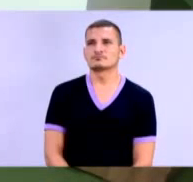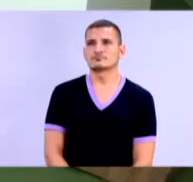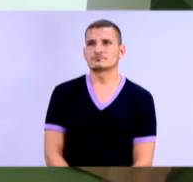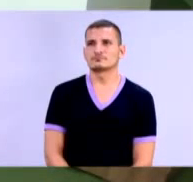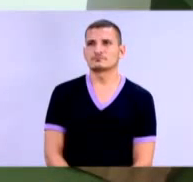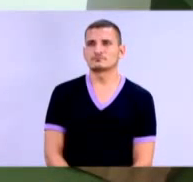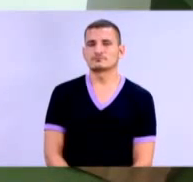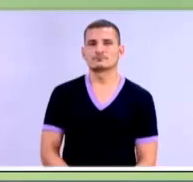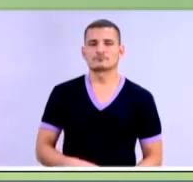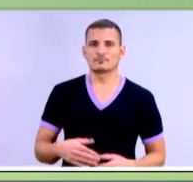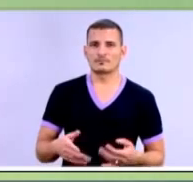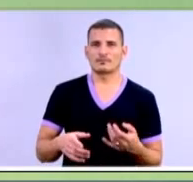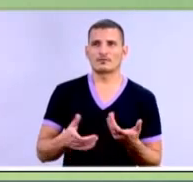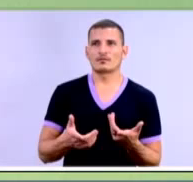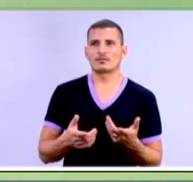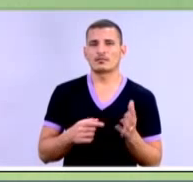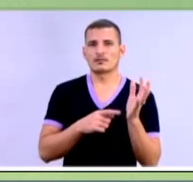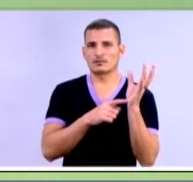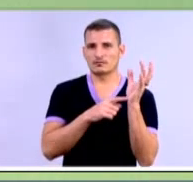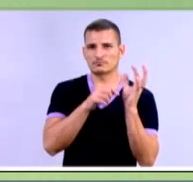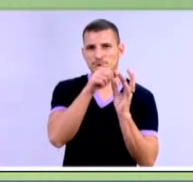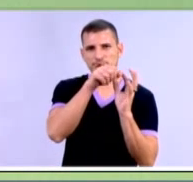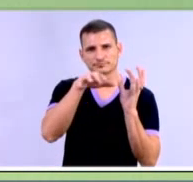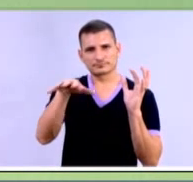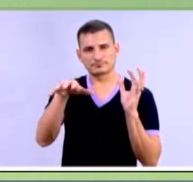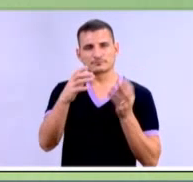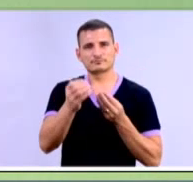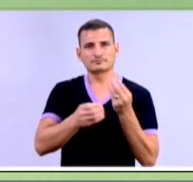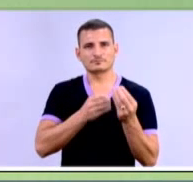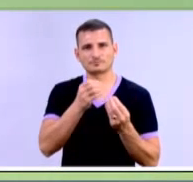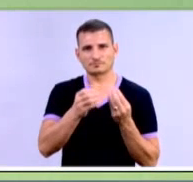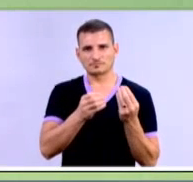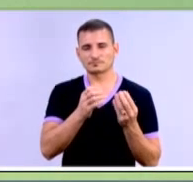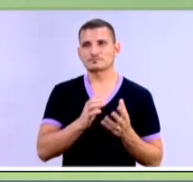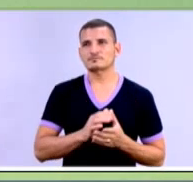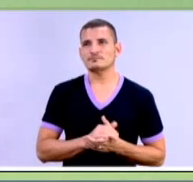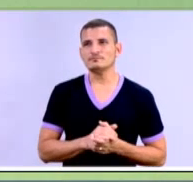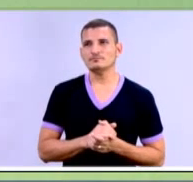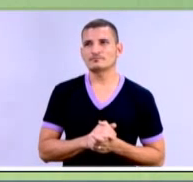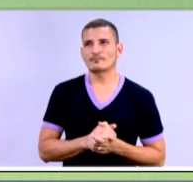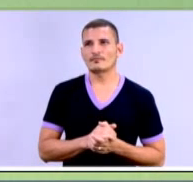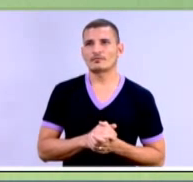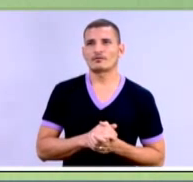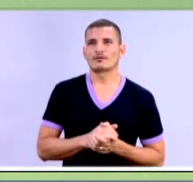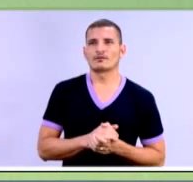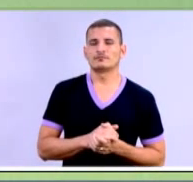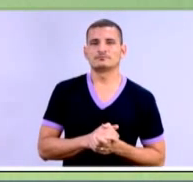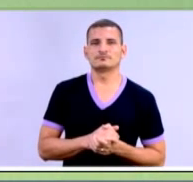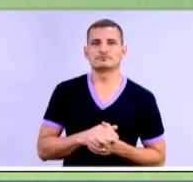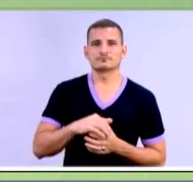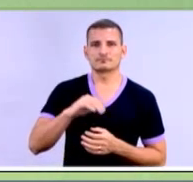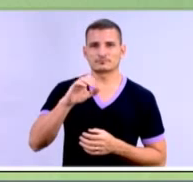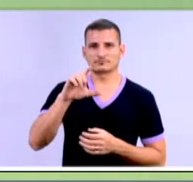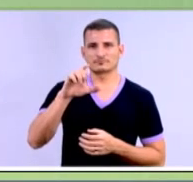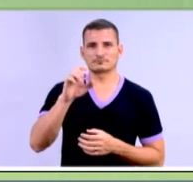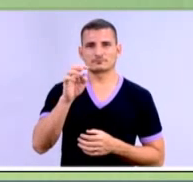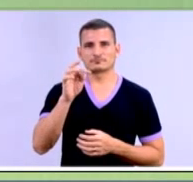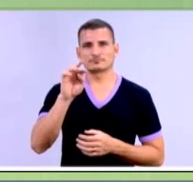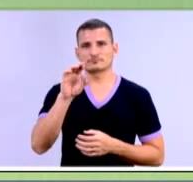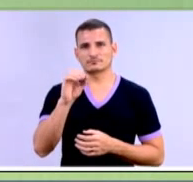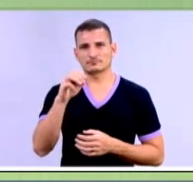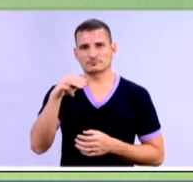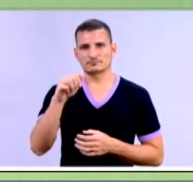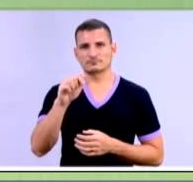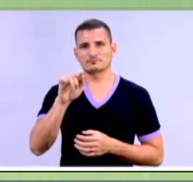as transmissões, elas podem ocorrer de duas formas, né? Que é as ondas eletromagnéticas que se propagam em forma